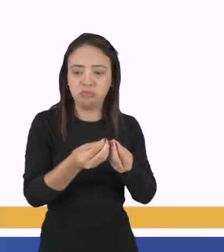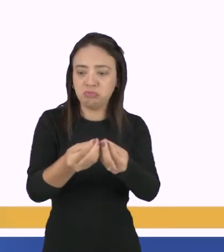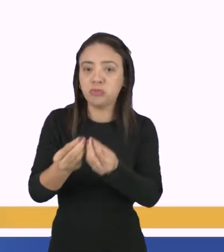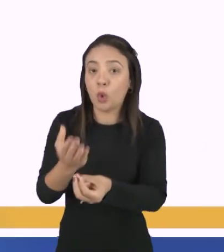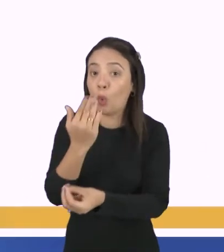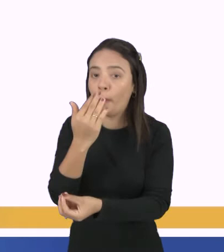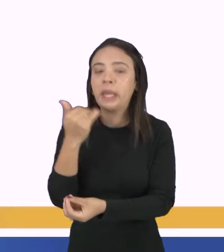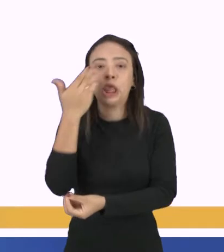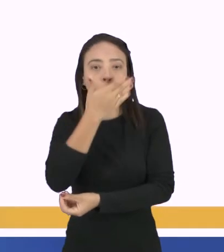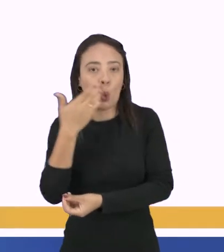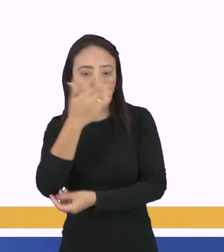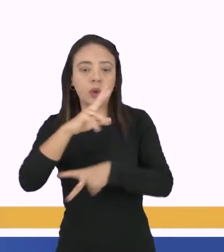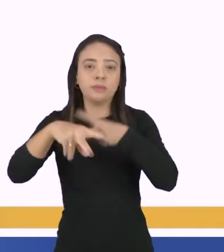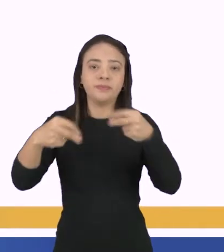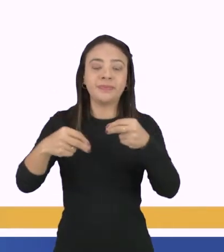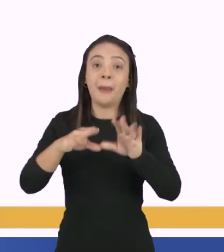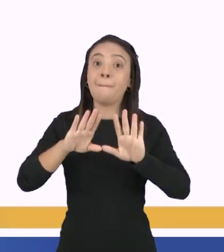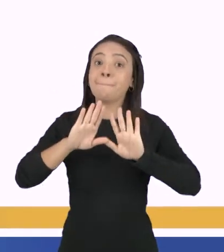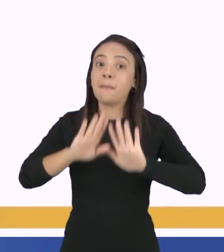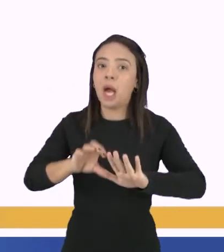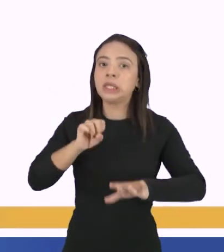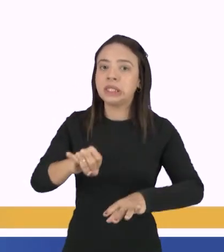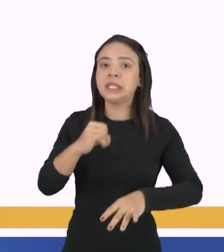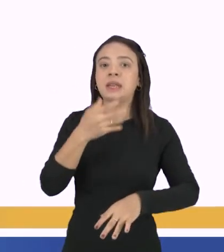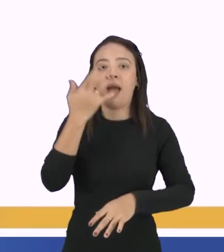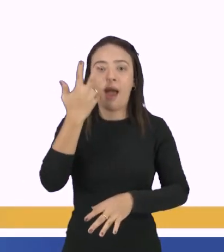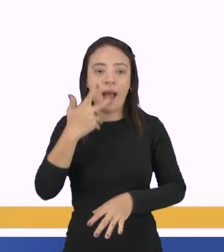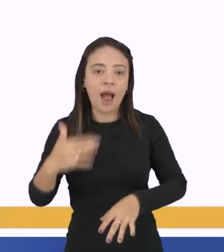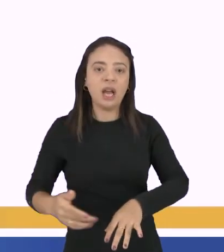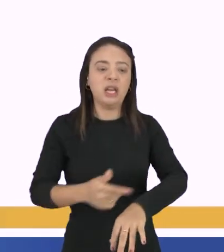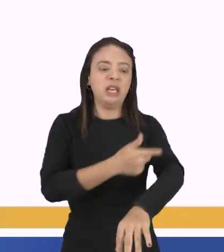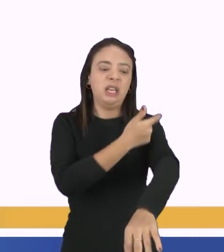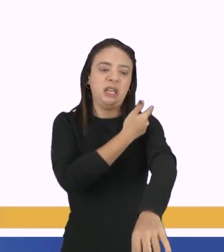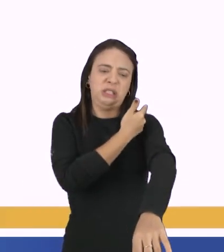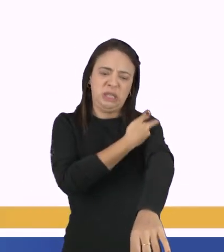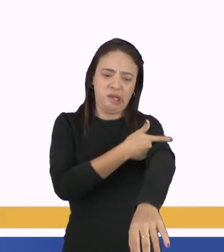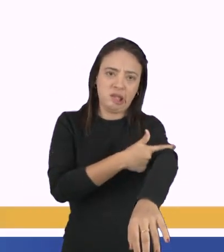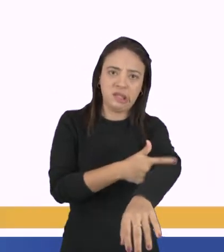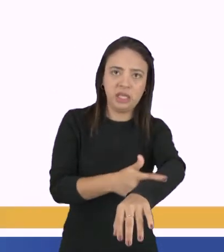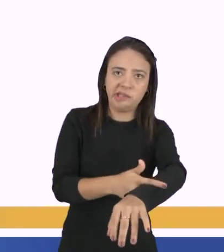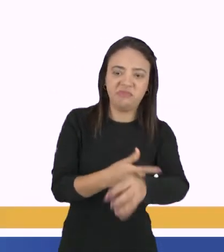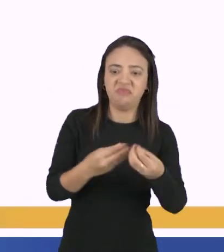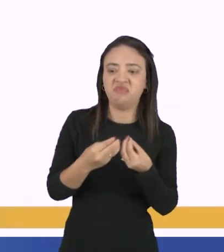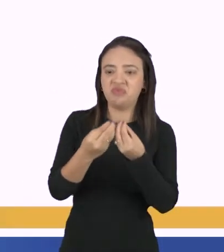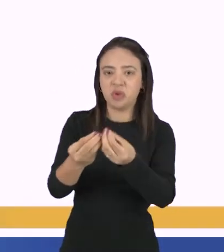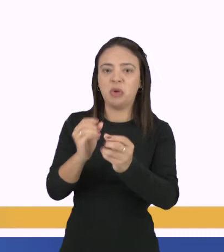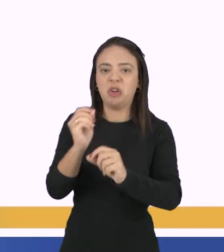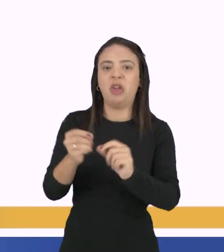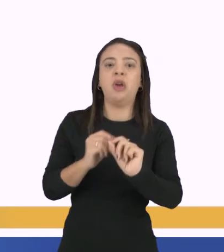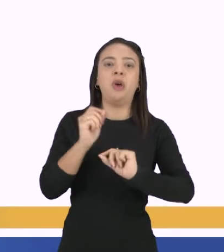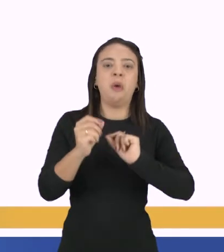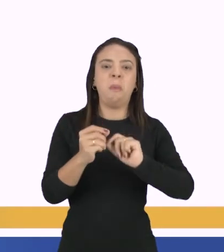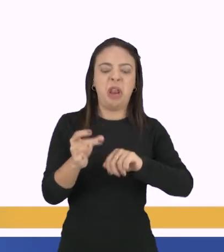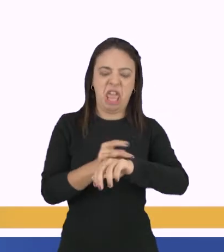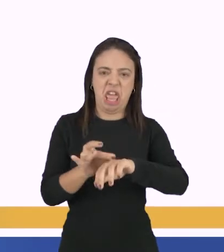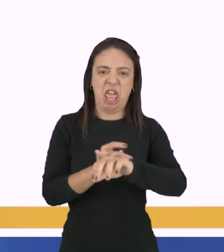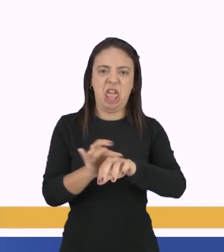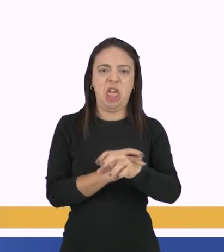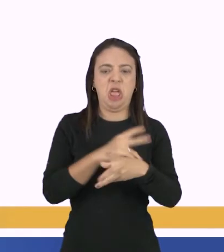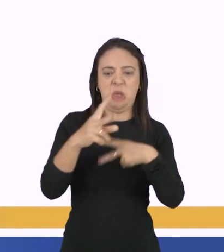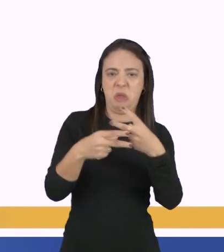presentes. Ou, se elas não se comportarem, enche as meias com carvão. Tem aí uma representação também da bruxa Befana para vocês